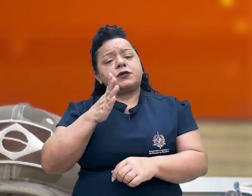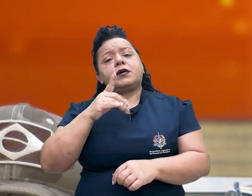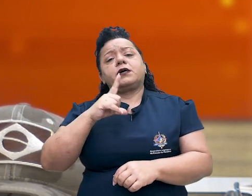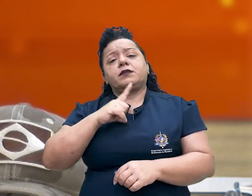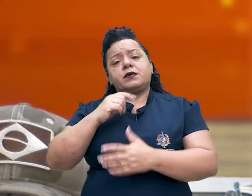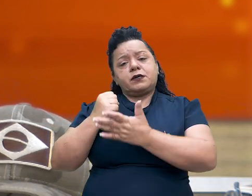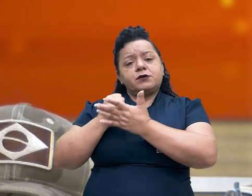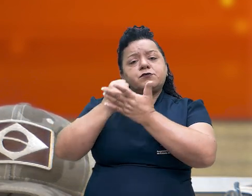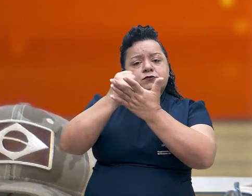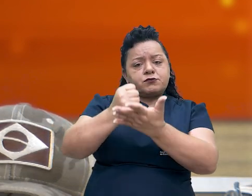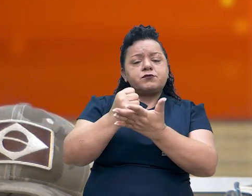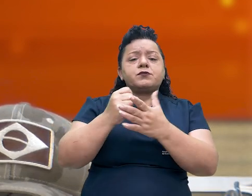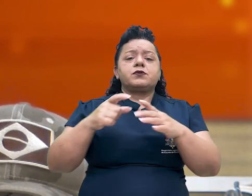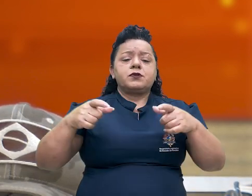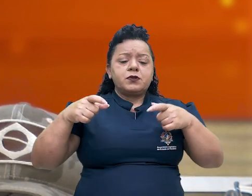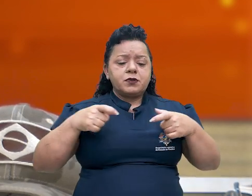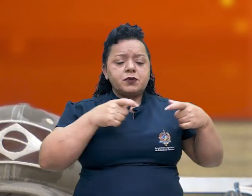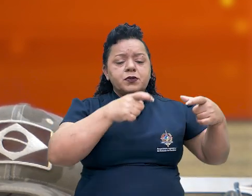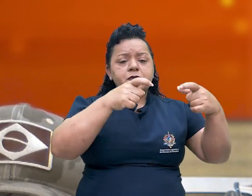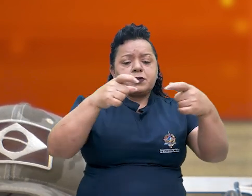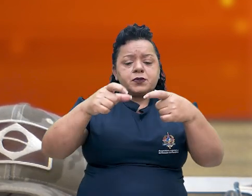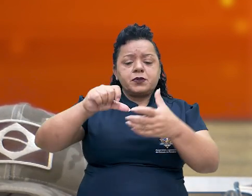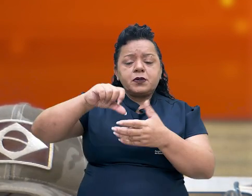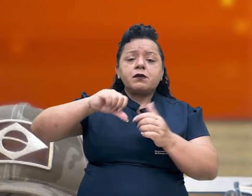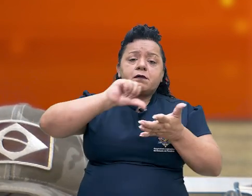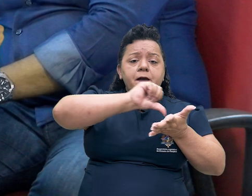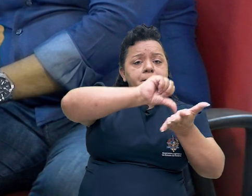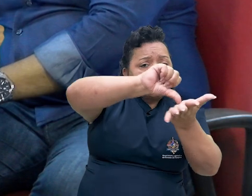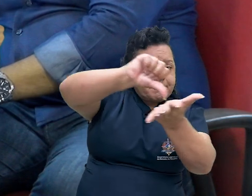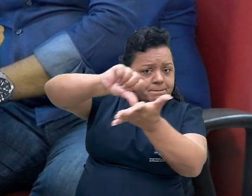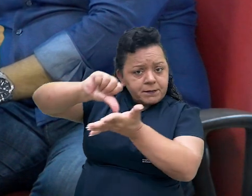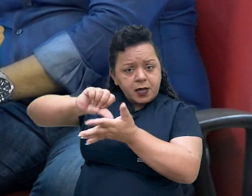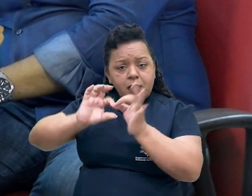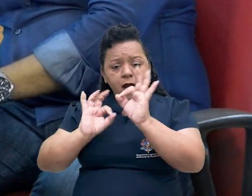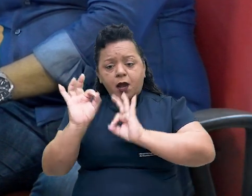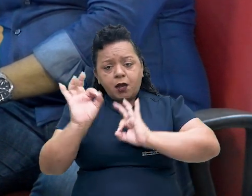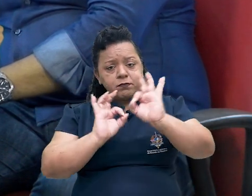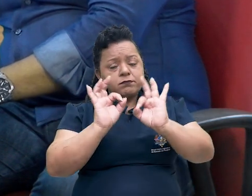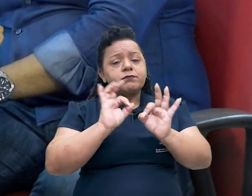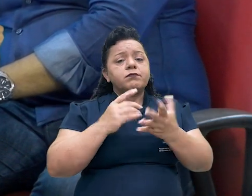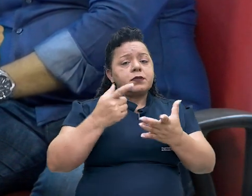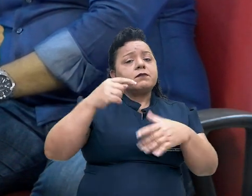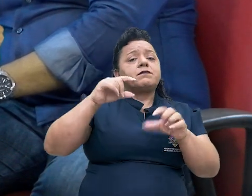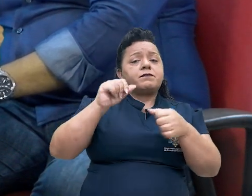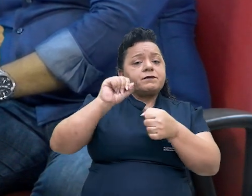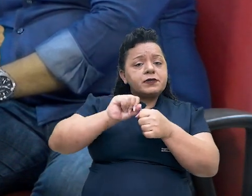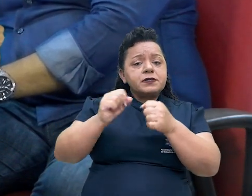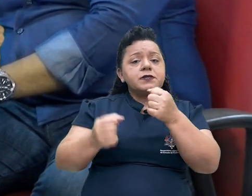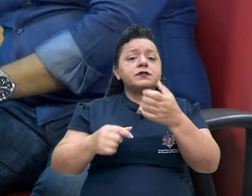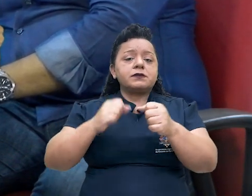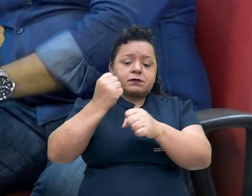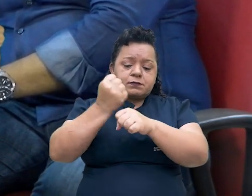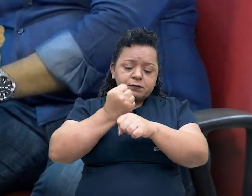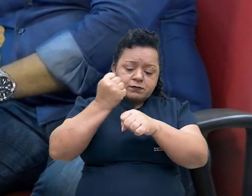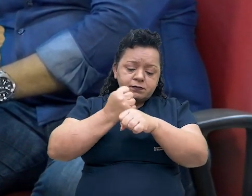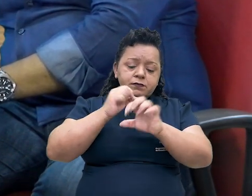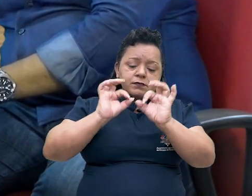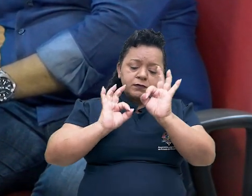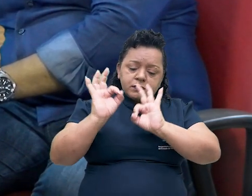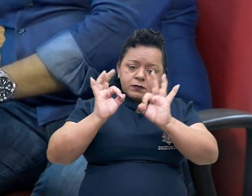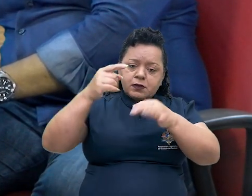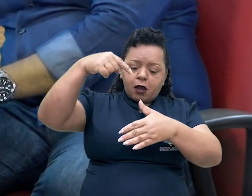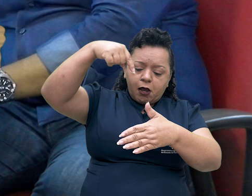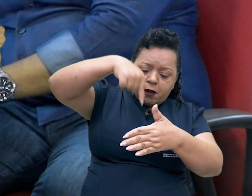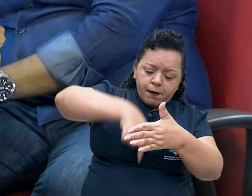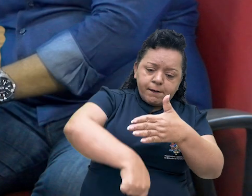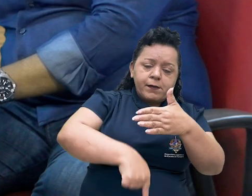sabe eh as famílias e já sabe as comunidades que estão mapeadas Ah já foi mapeado né o o interessante disso também que a comunidade ajuda muito